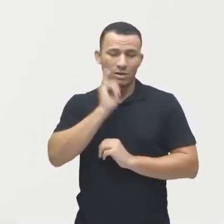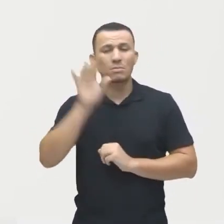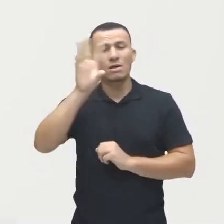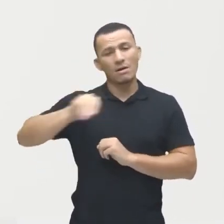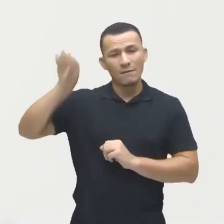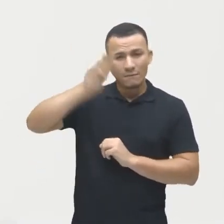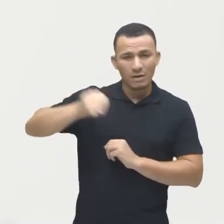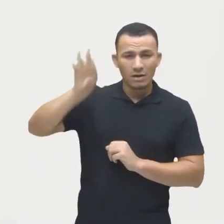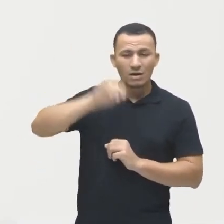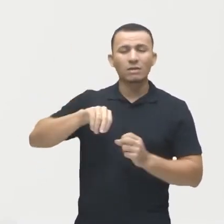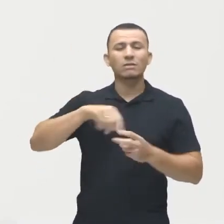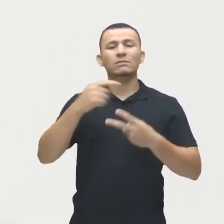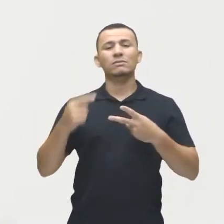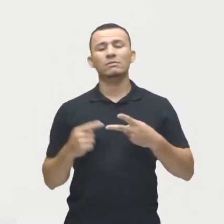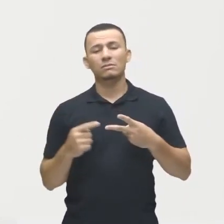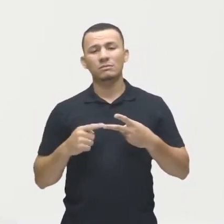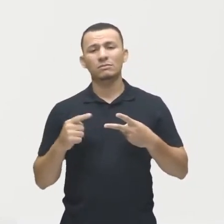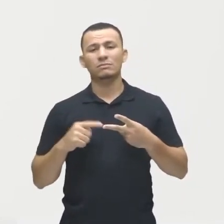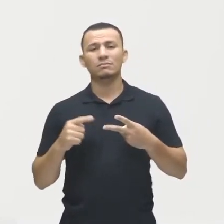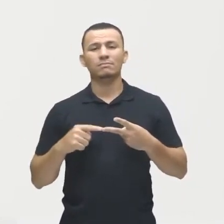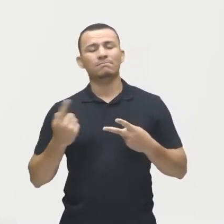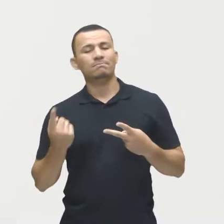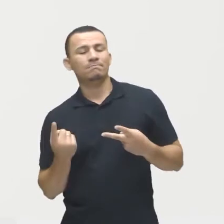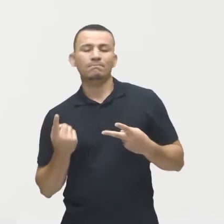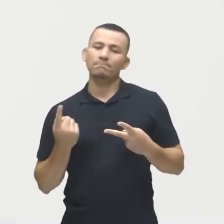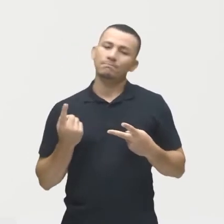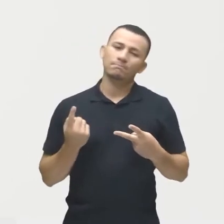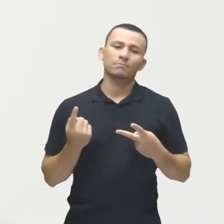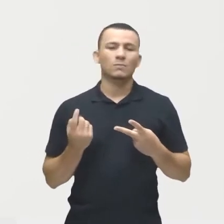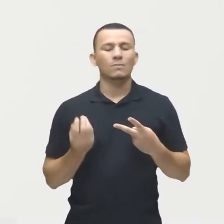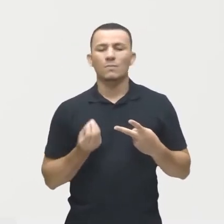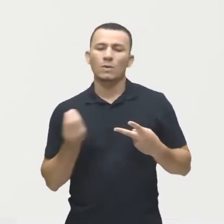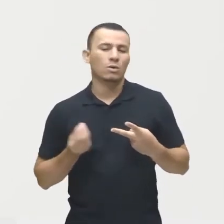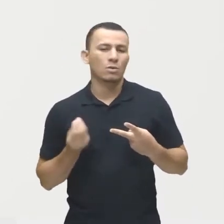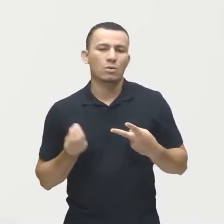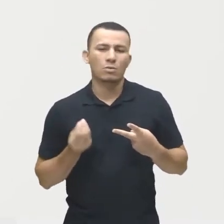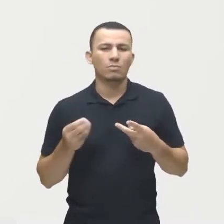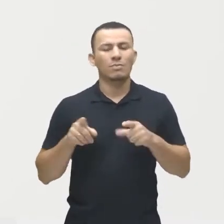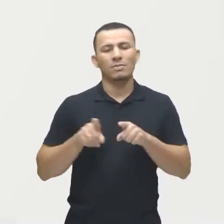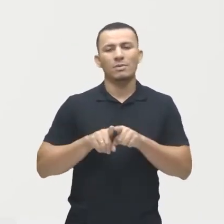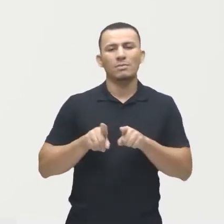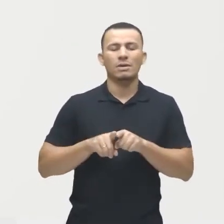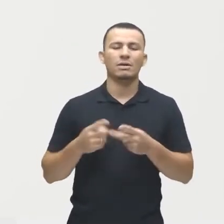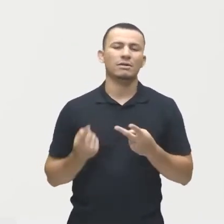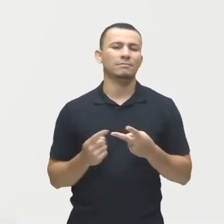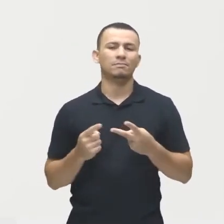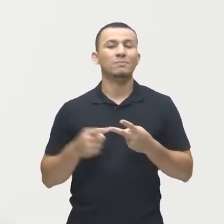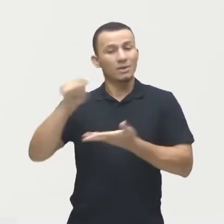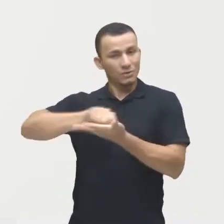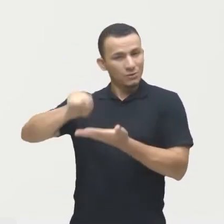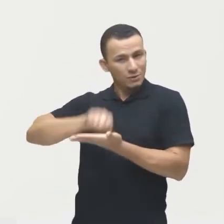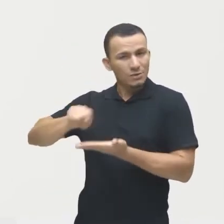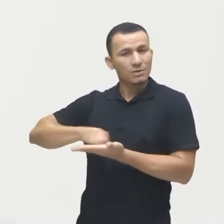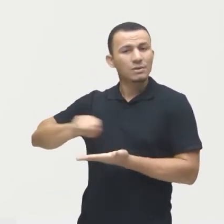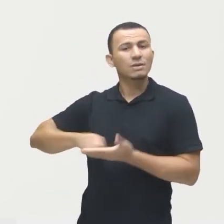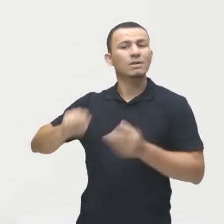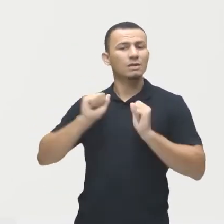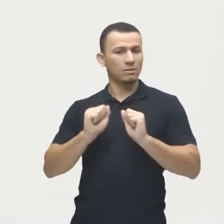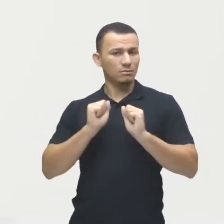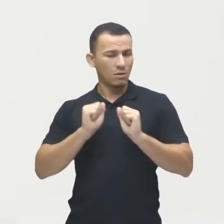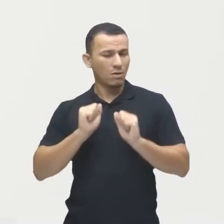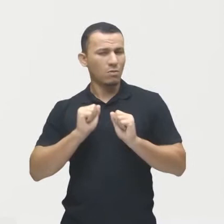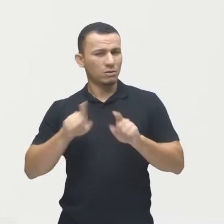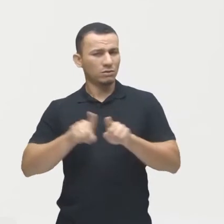vocês. Pode ser a mensagem pode ser transmitida não somente pela fala, mas também pela escrita, como a gente viu lá